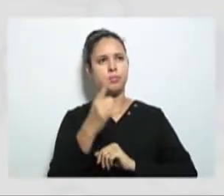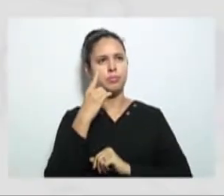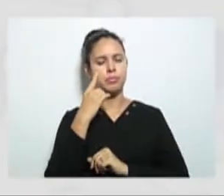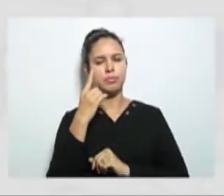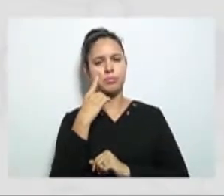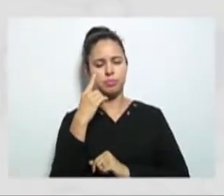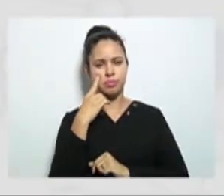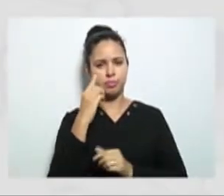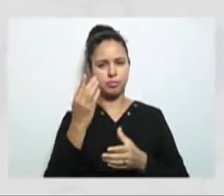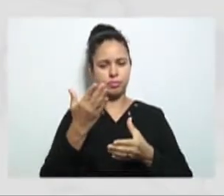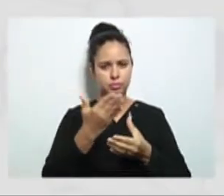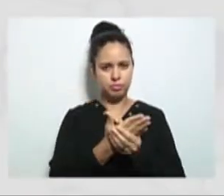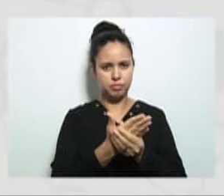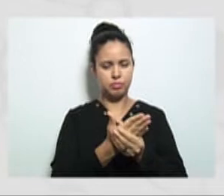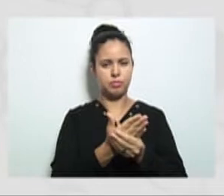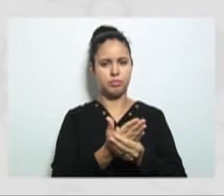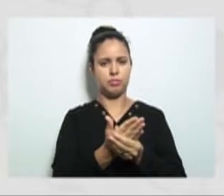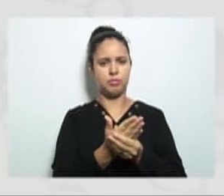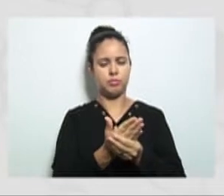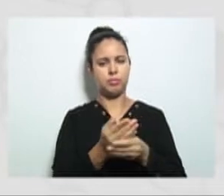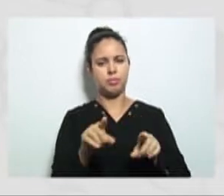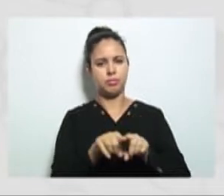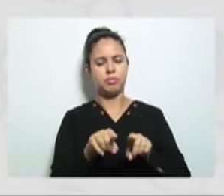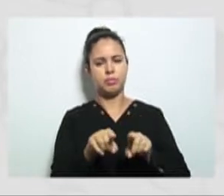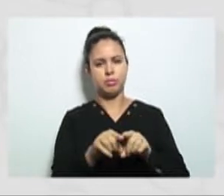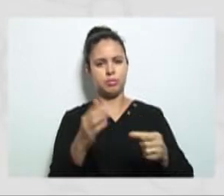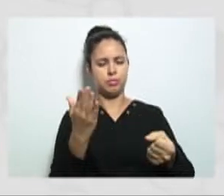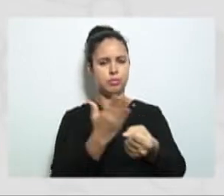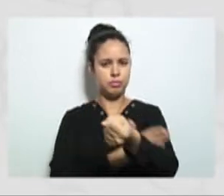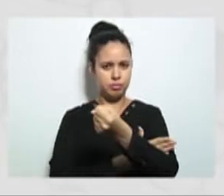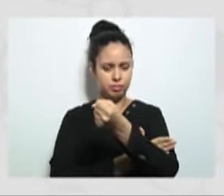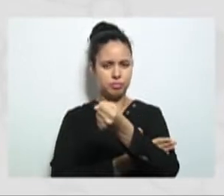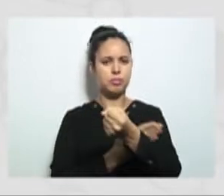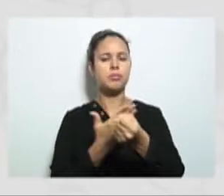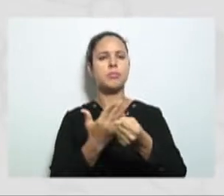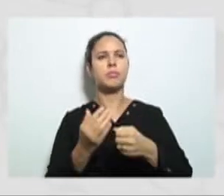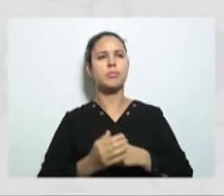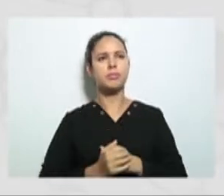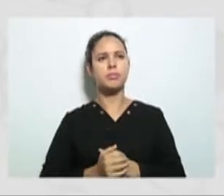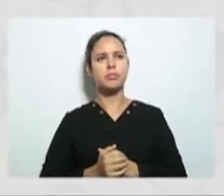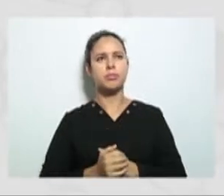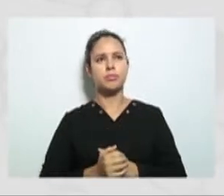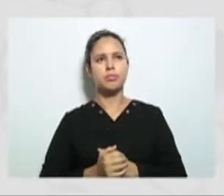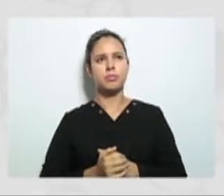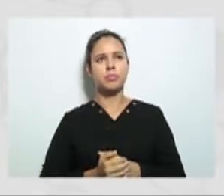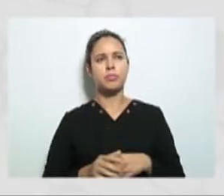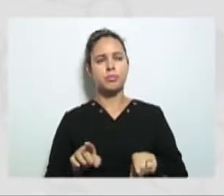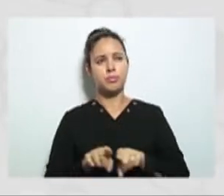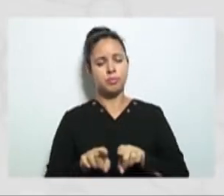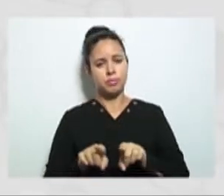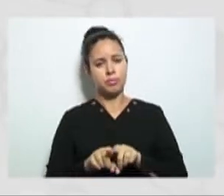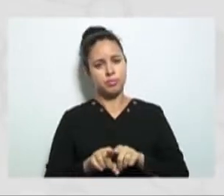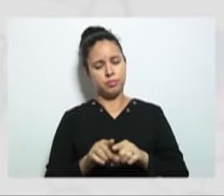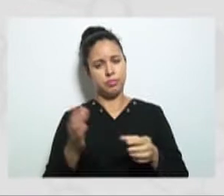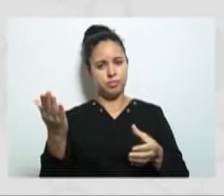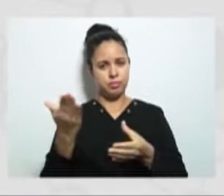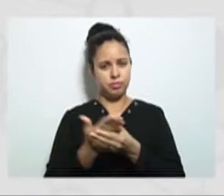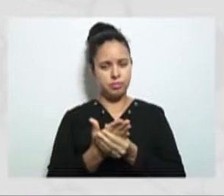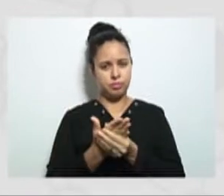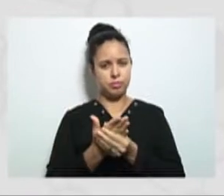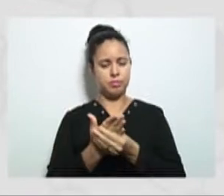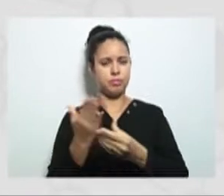meu computador, que gera informação, eu vou gerar arquivos novos, tá, gente? E esses arquivos eu vou organizar